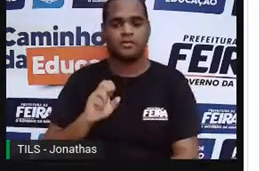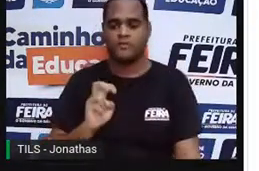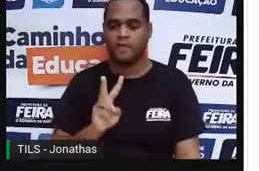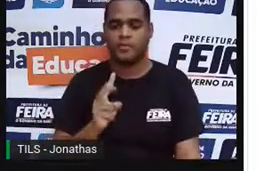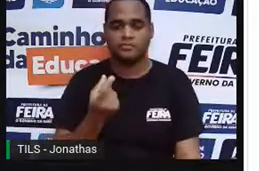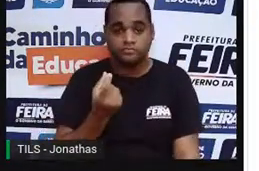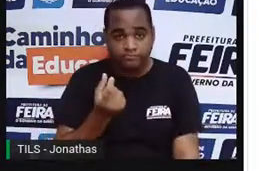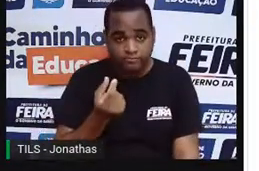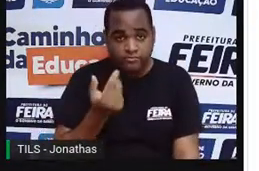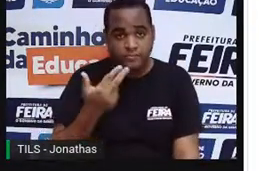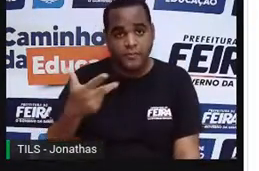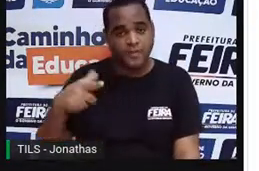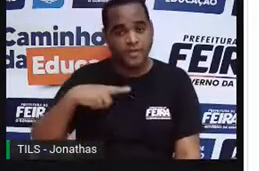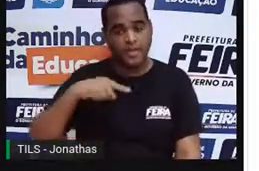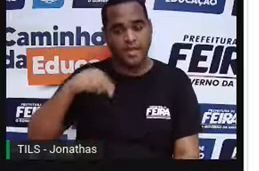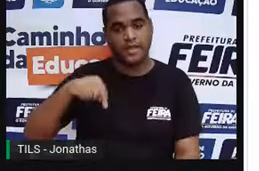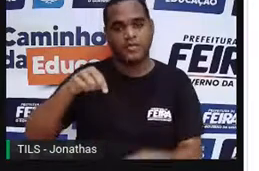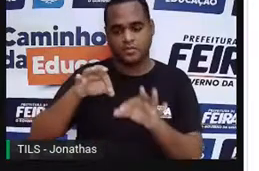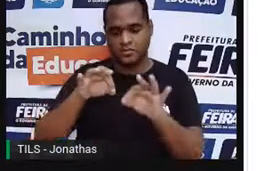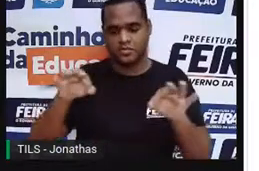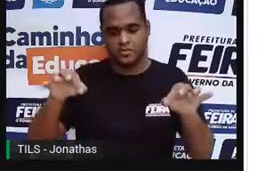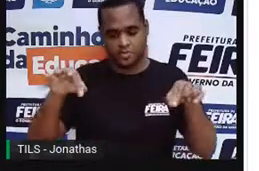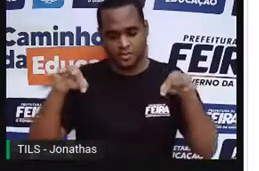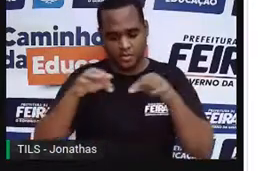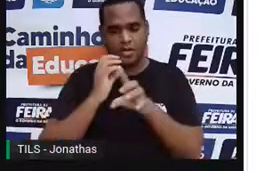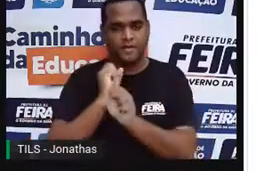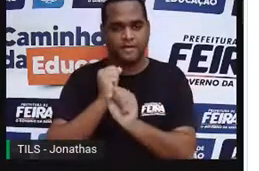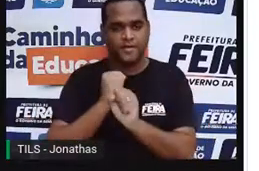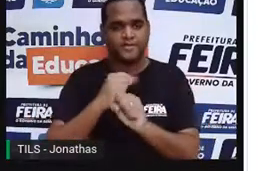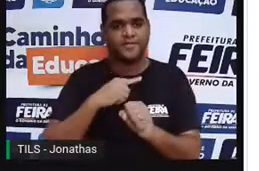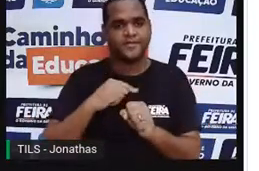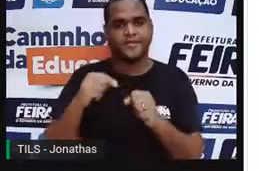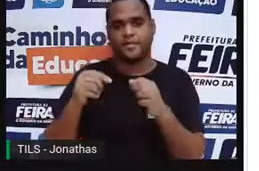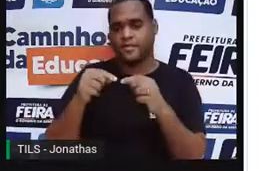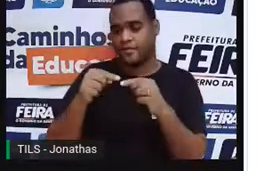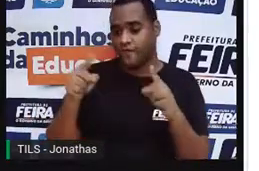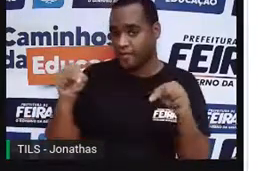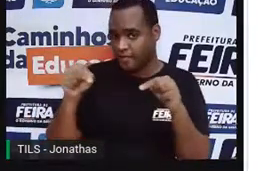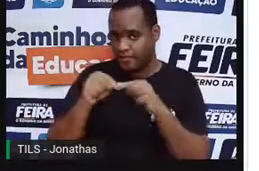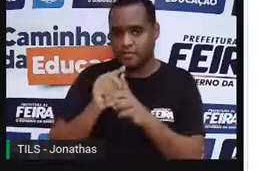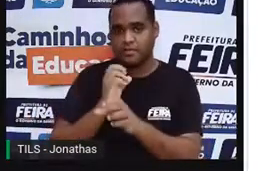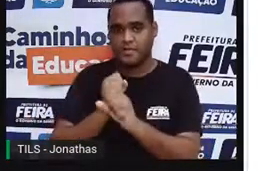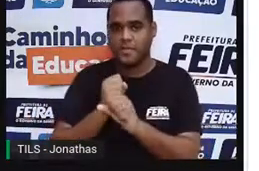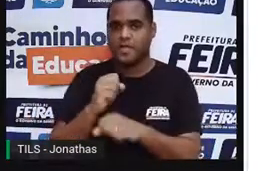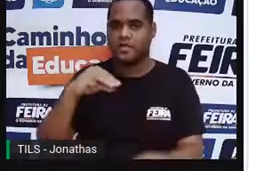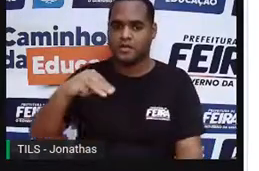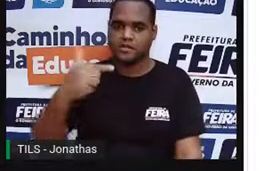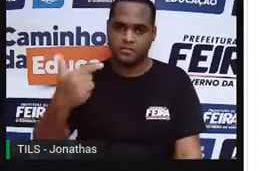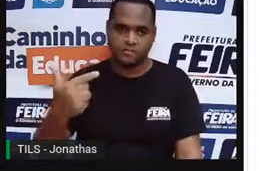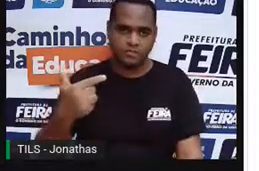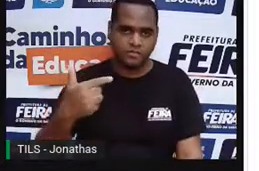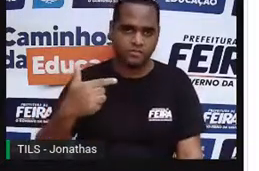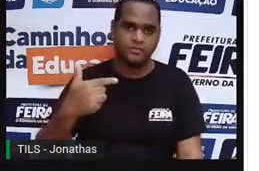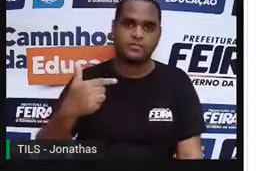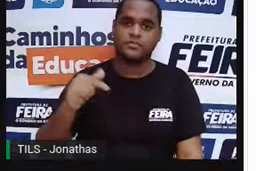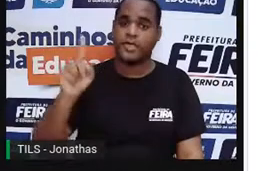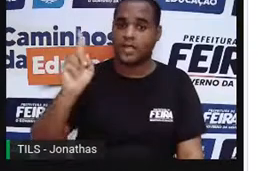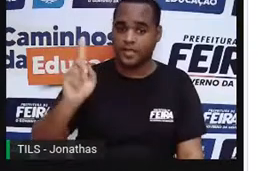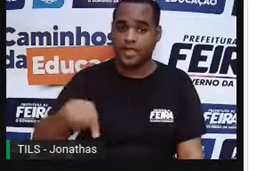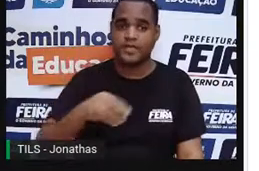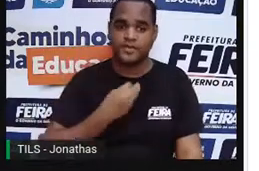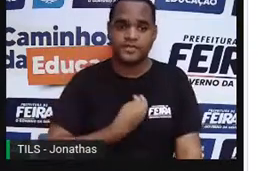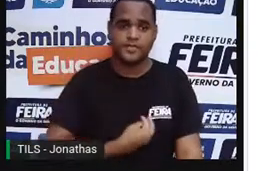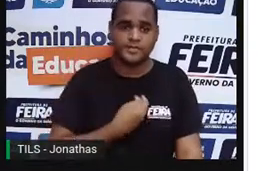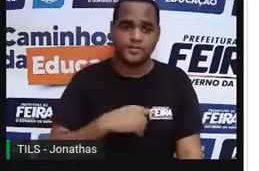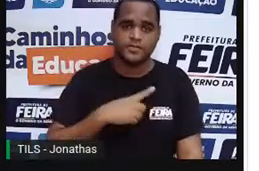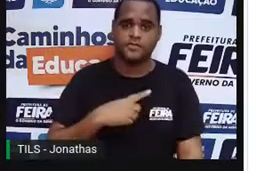da área desse terreno e esse metro quadrado aqui Ah então tá aqui a imagem a imagem é